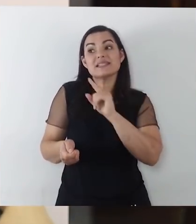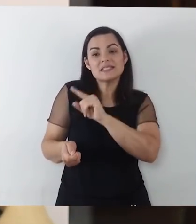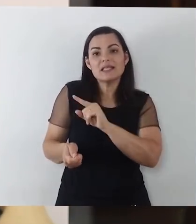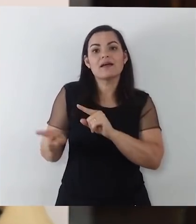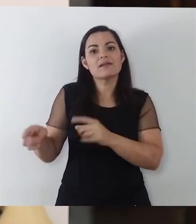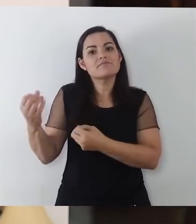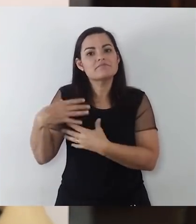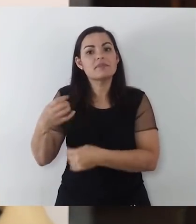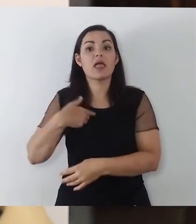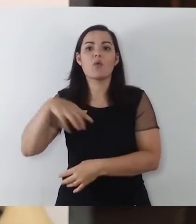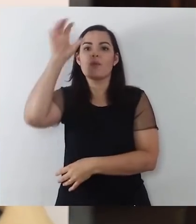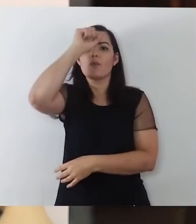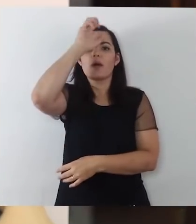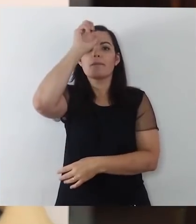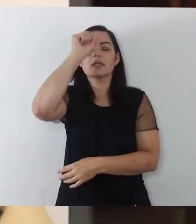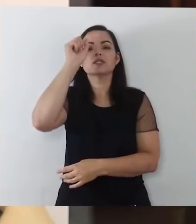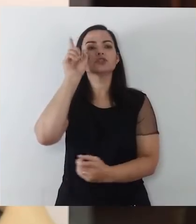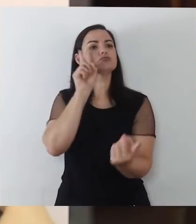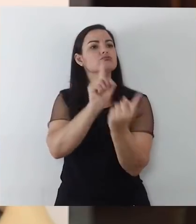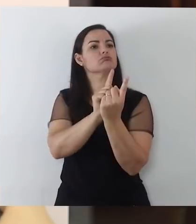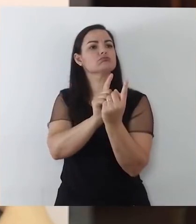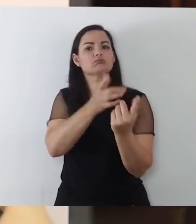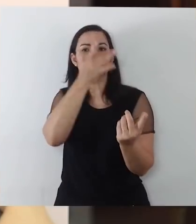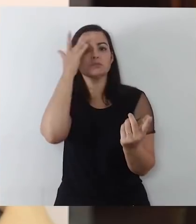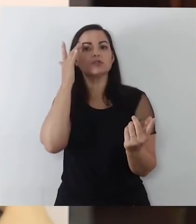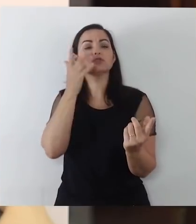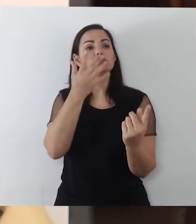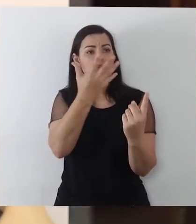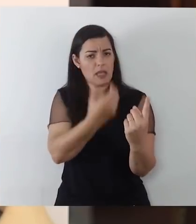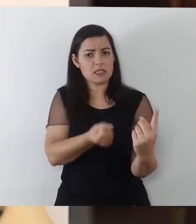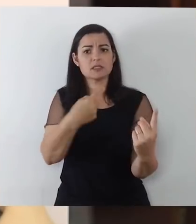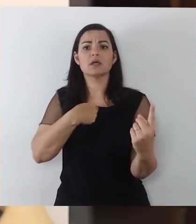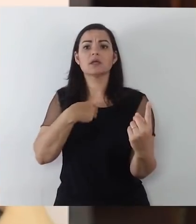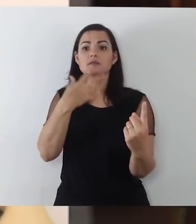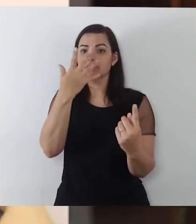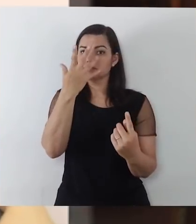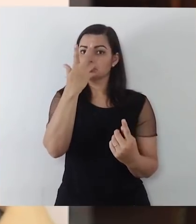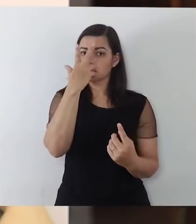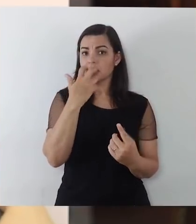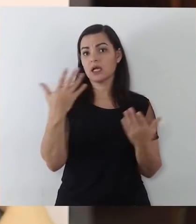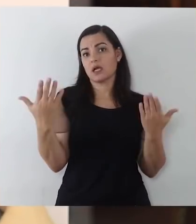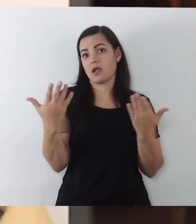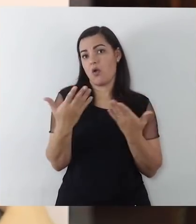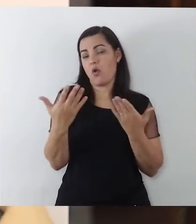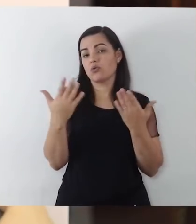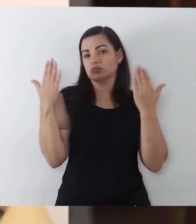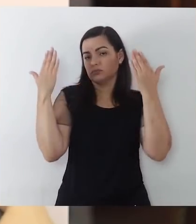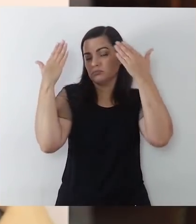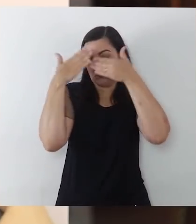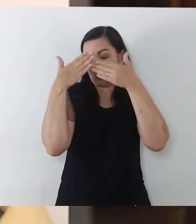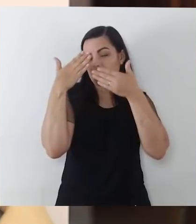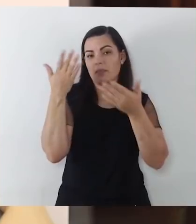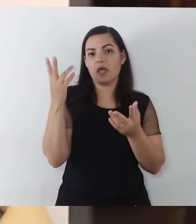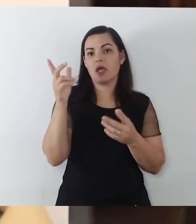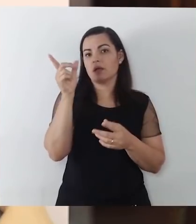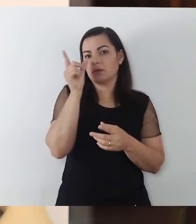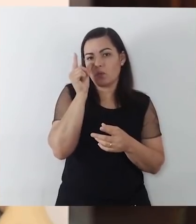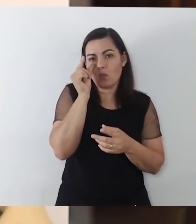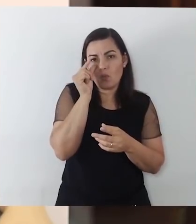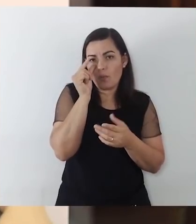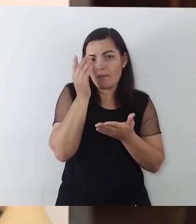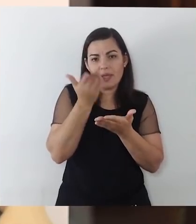a sensibilidade na ponta dos dedos para conseguirem identificar essas letras e aí